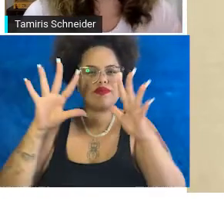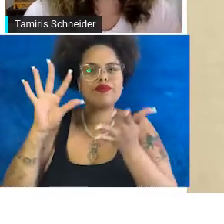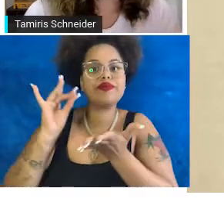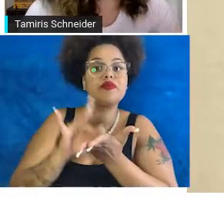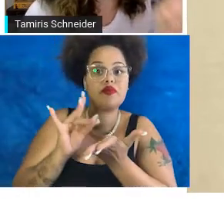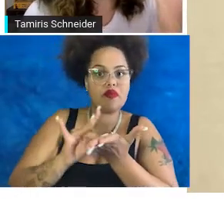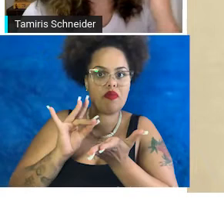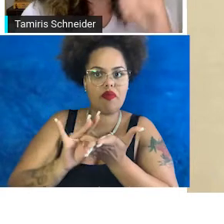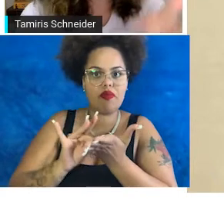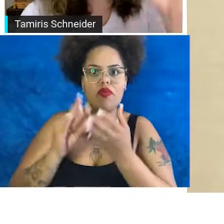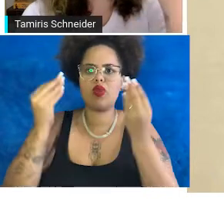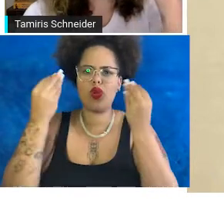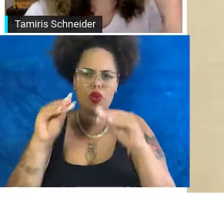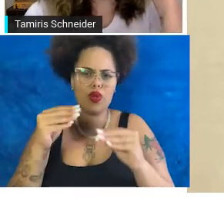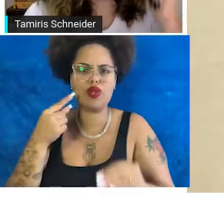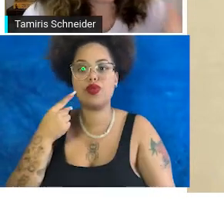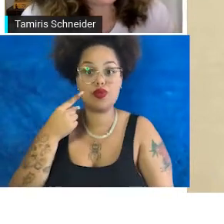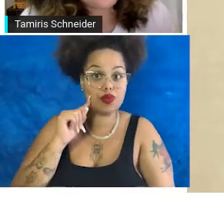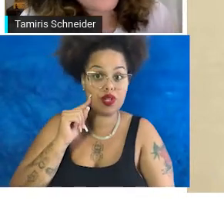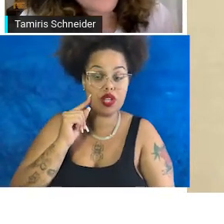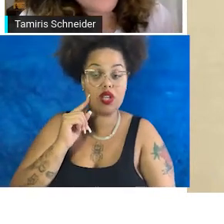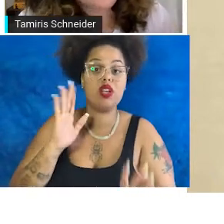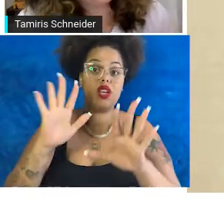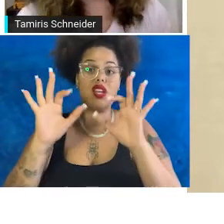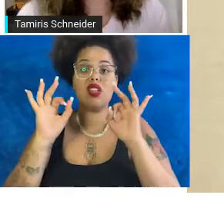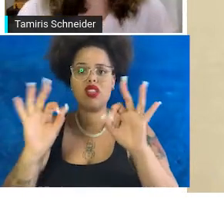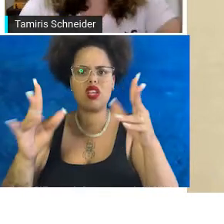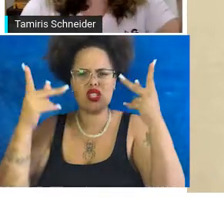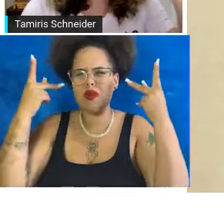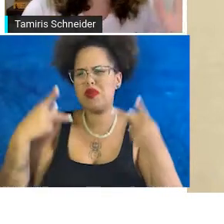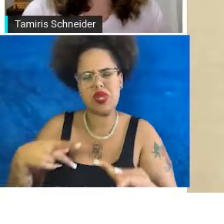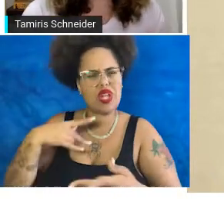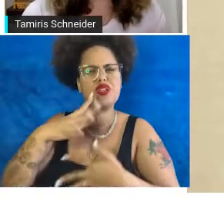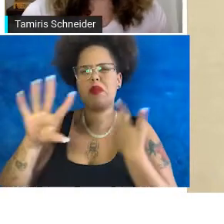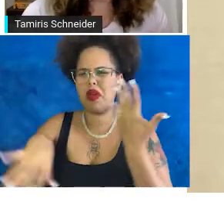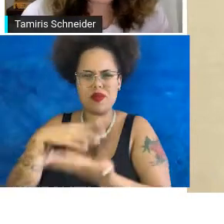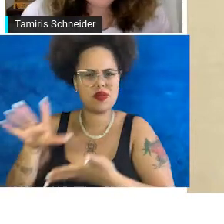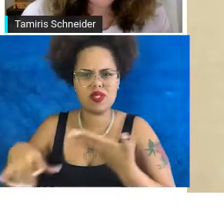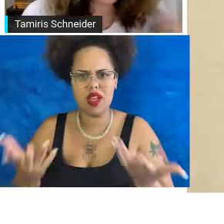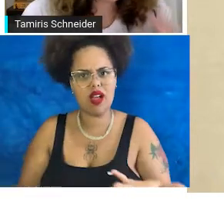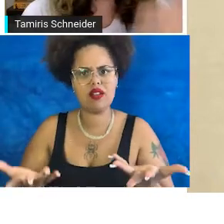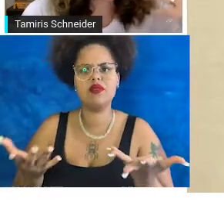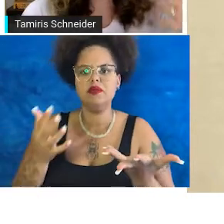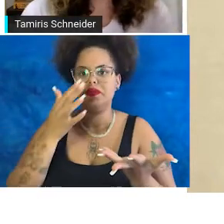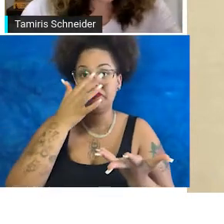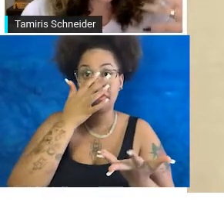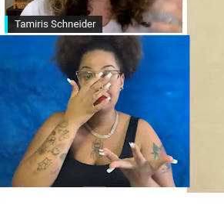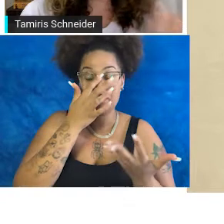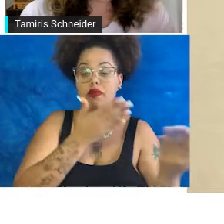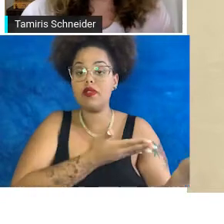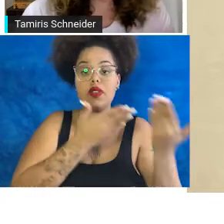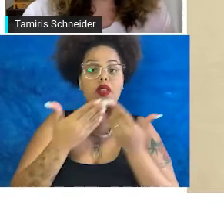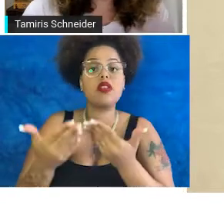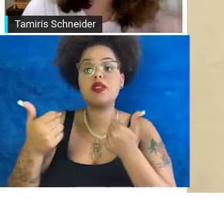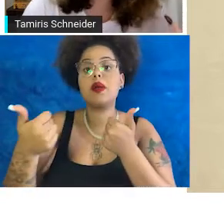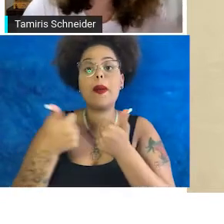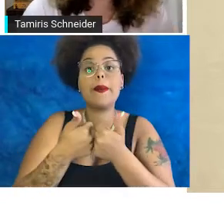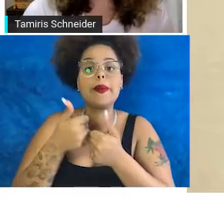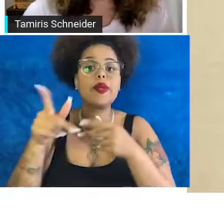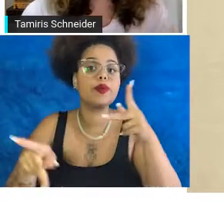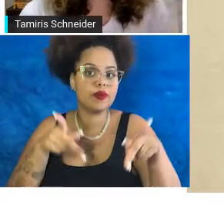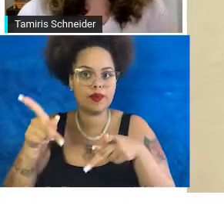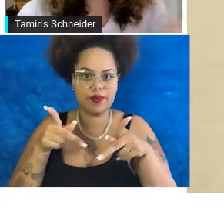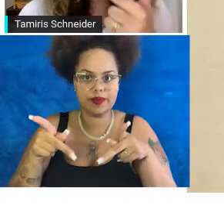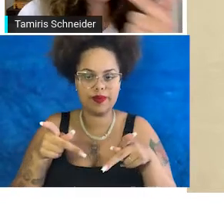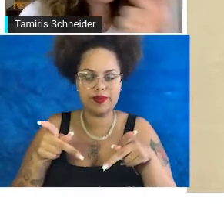né? Então, coloca a sujeira. Vamos lá, deixa o personagem bagunçado, né? Vamos trazer ele para perto do público nessa